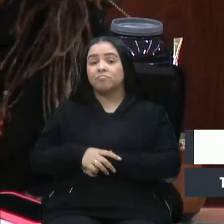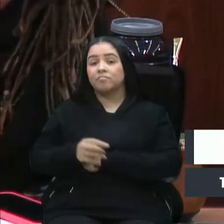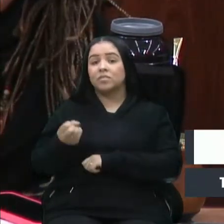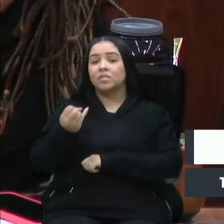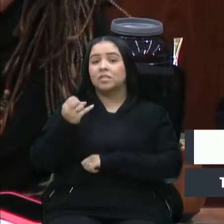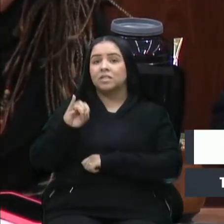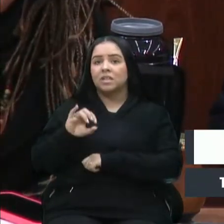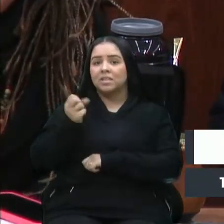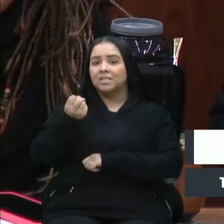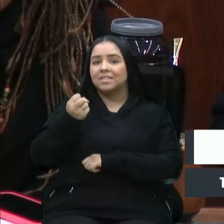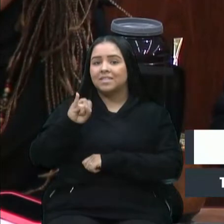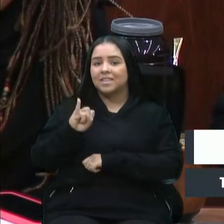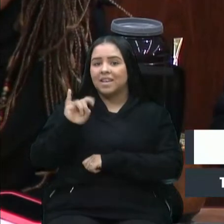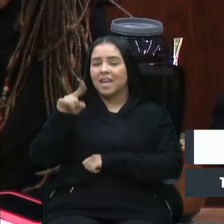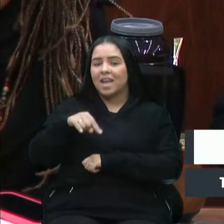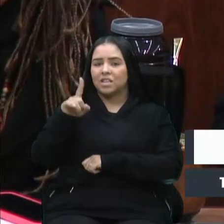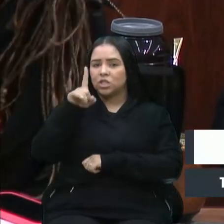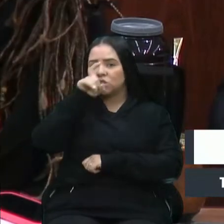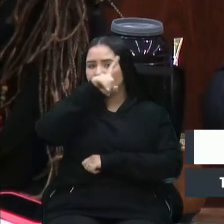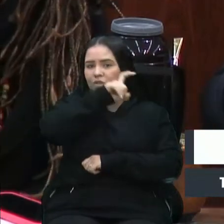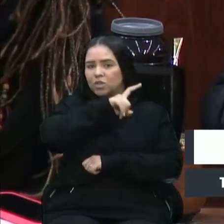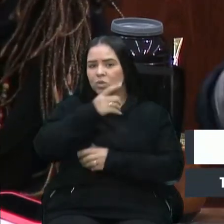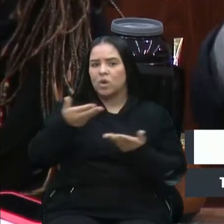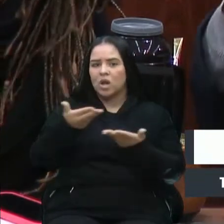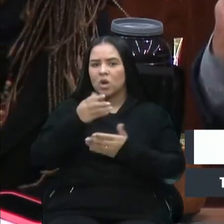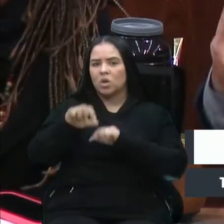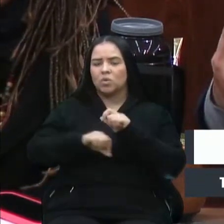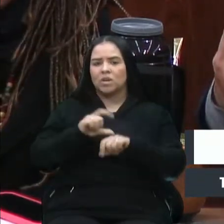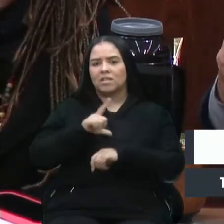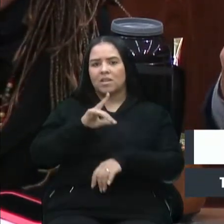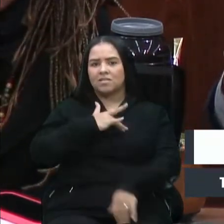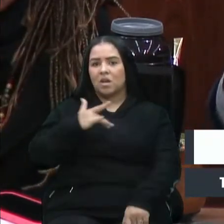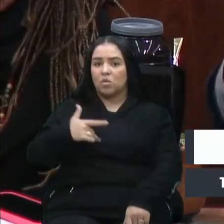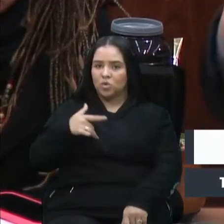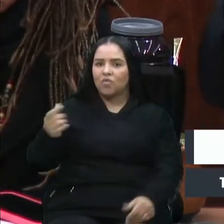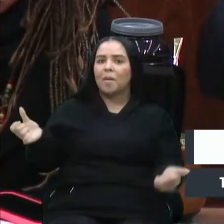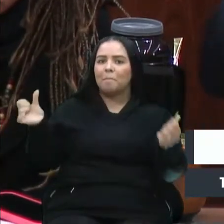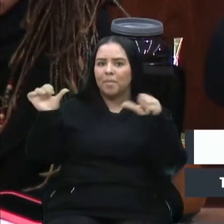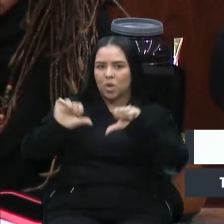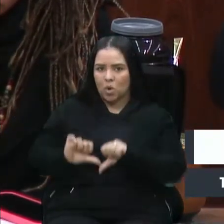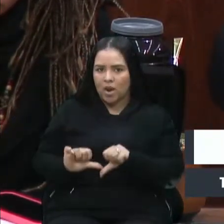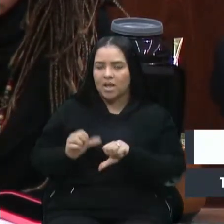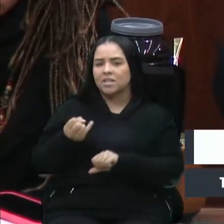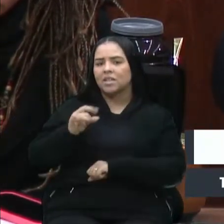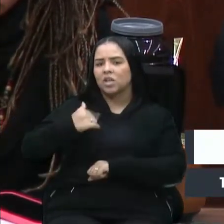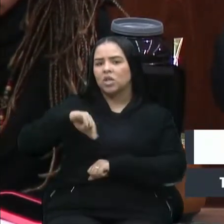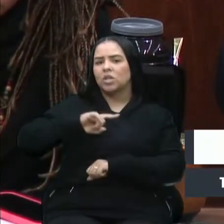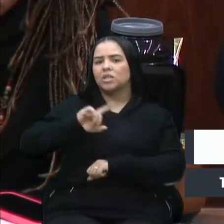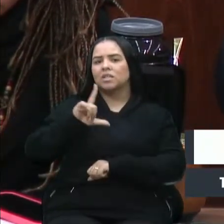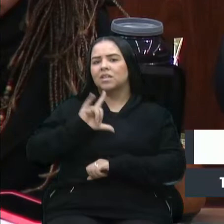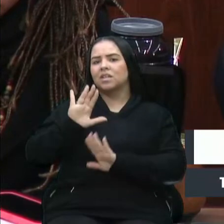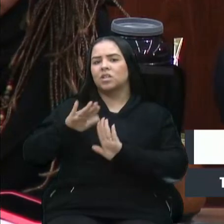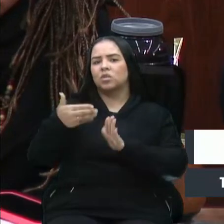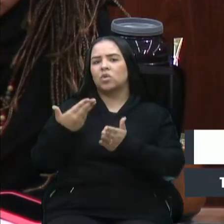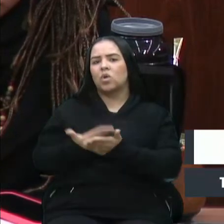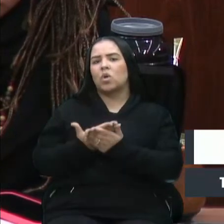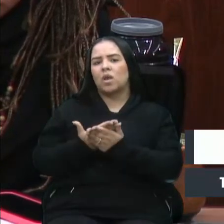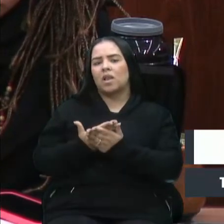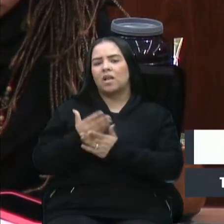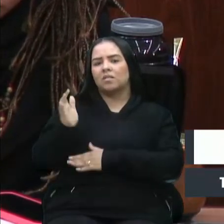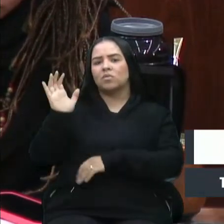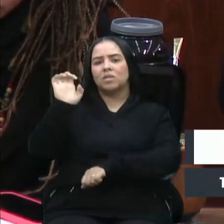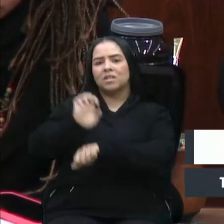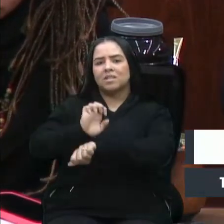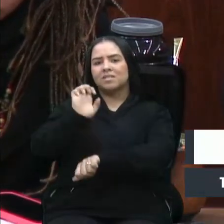a situação já é periclitante no que se refere à saúde Vai piorar se nós temos as escolas estaduais caindo